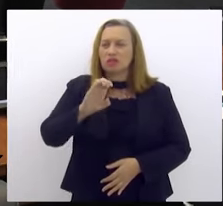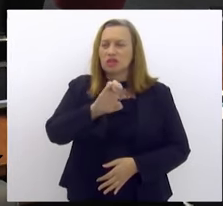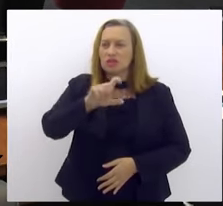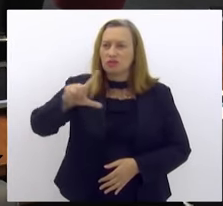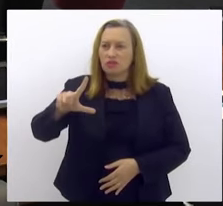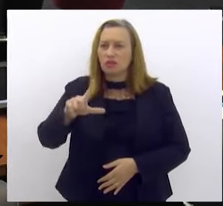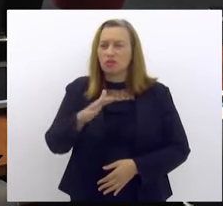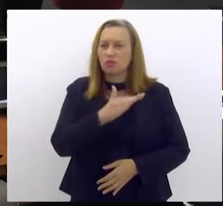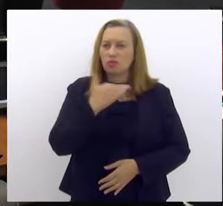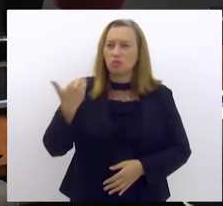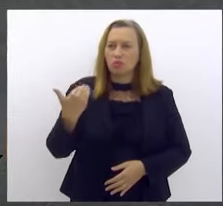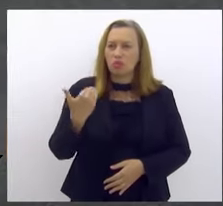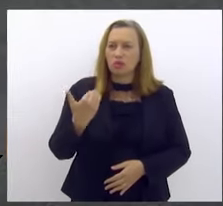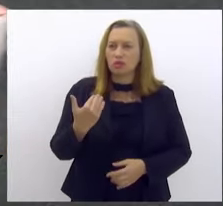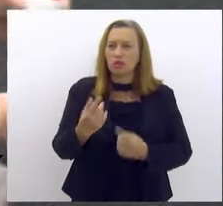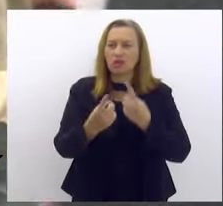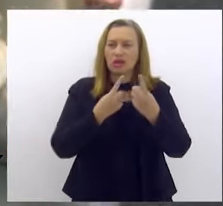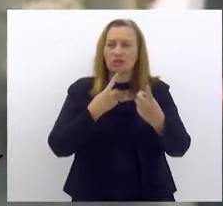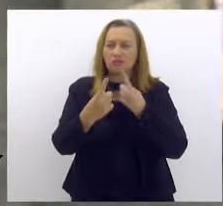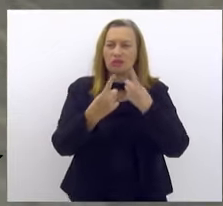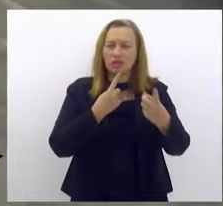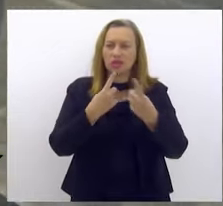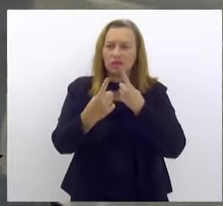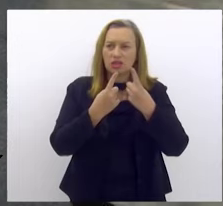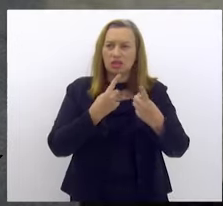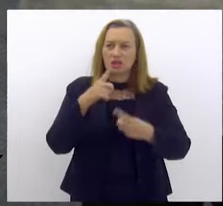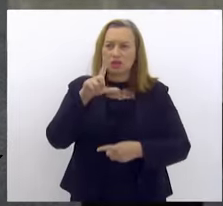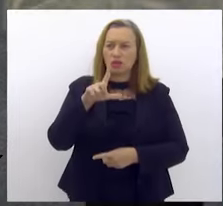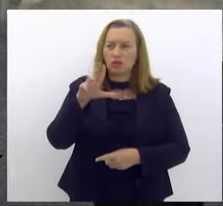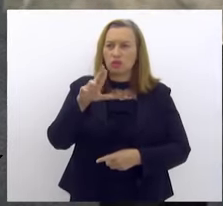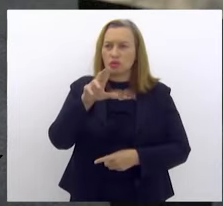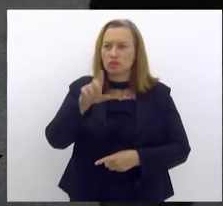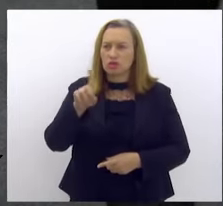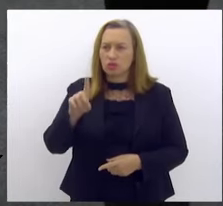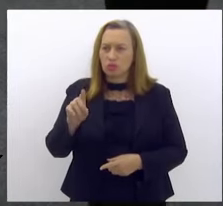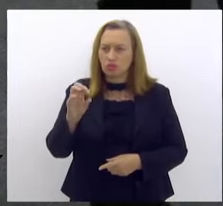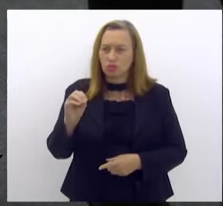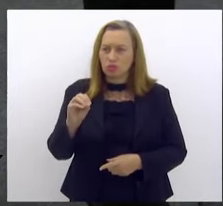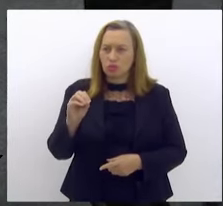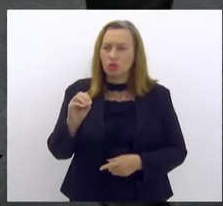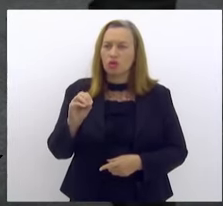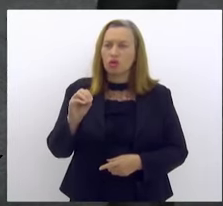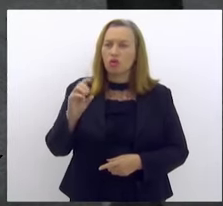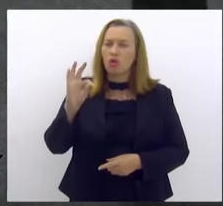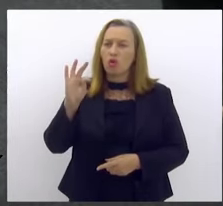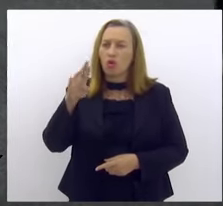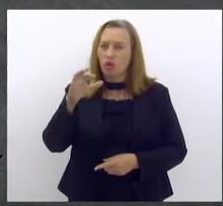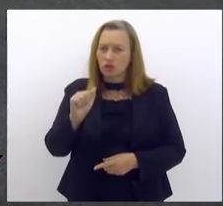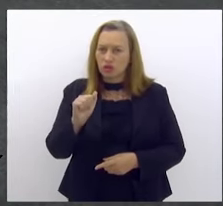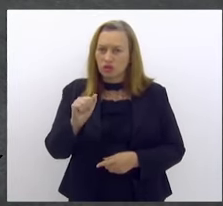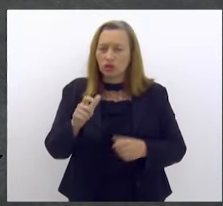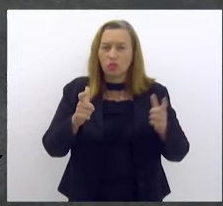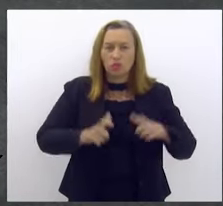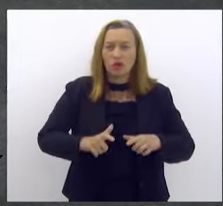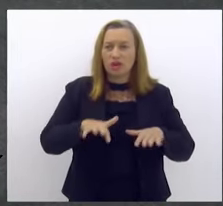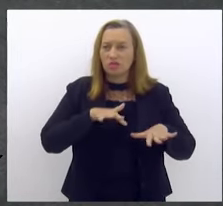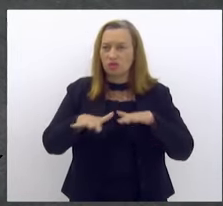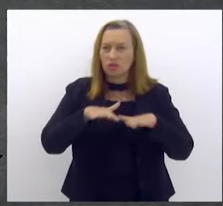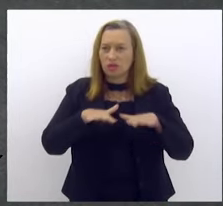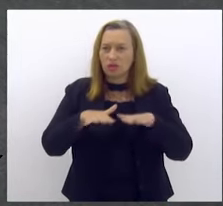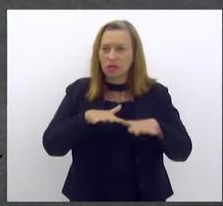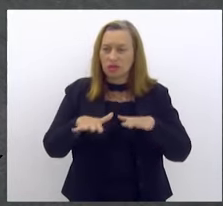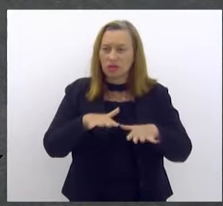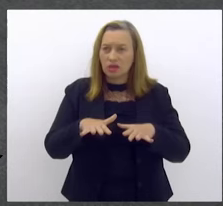assassinado na Avenida Lúcio Costa, em frente à Toca da Traíra, então um lugar de muita movimentação, aparentemente